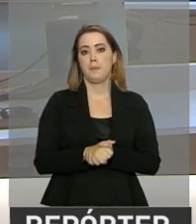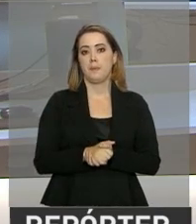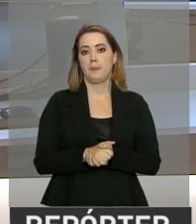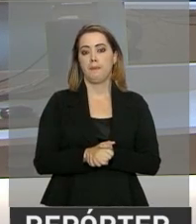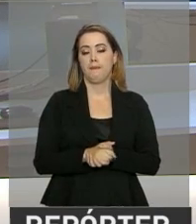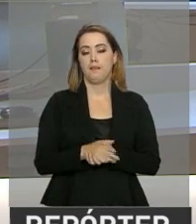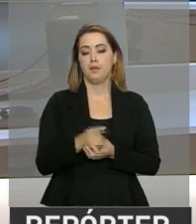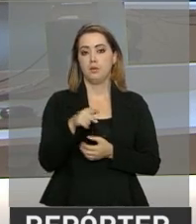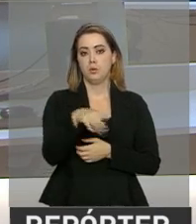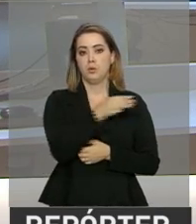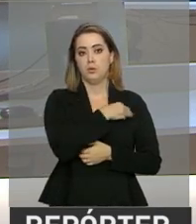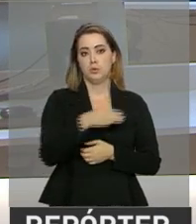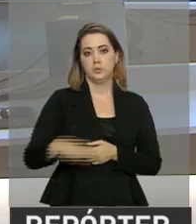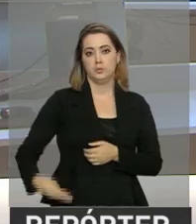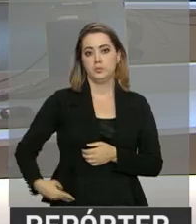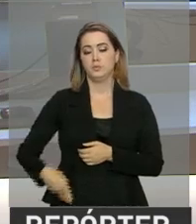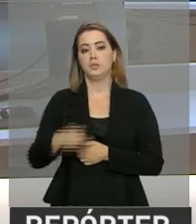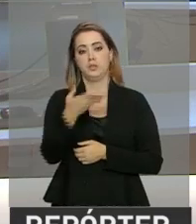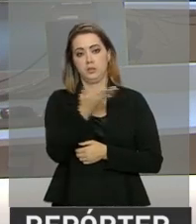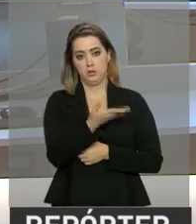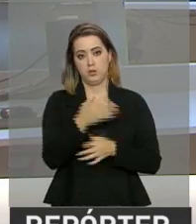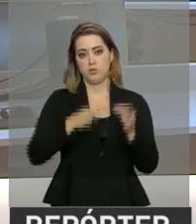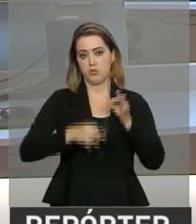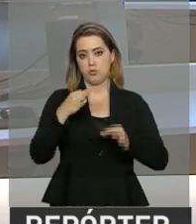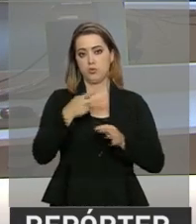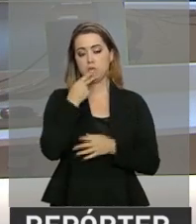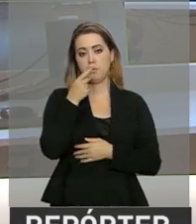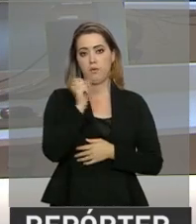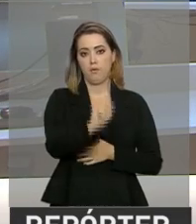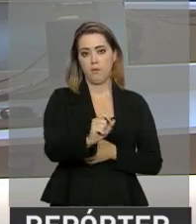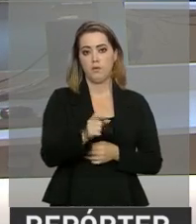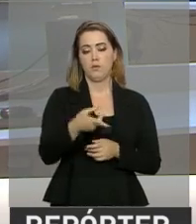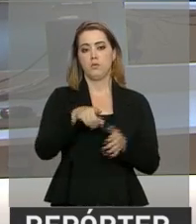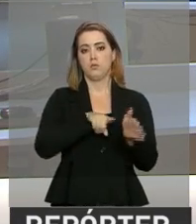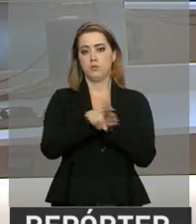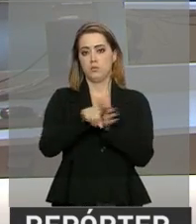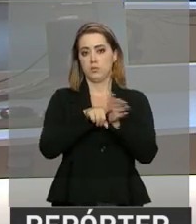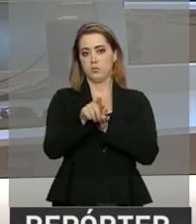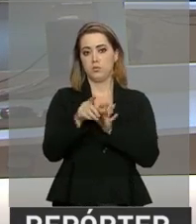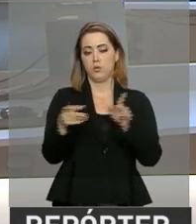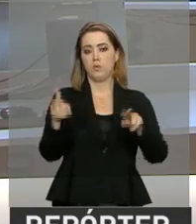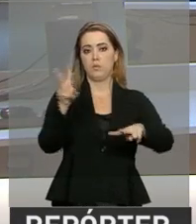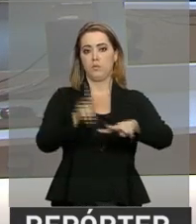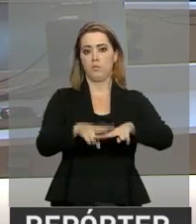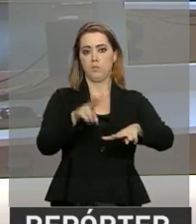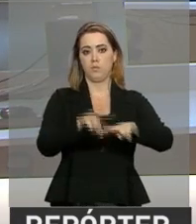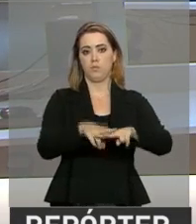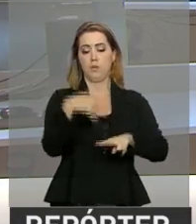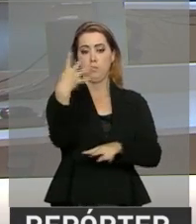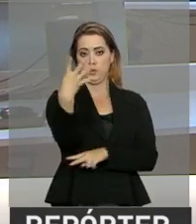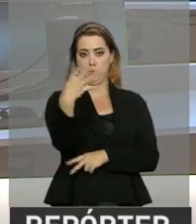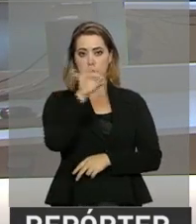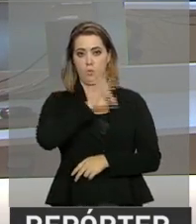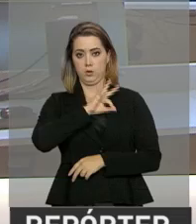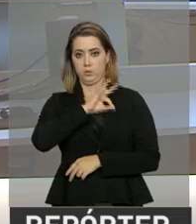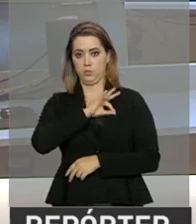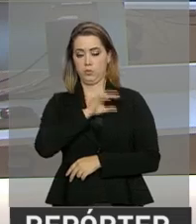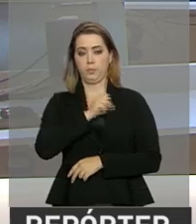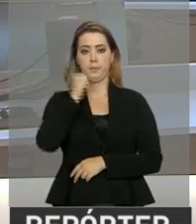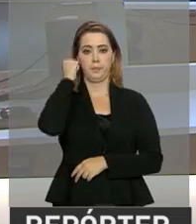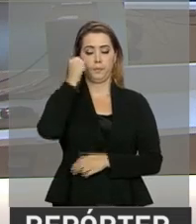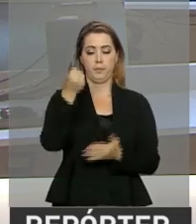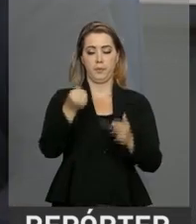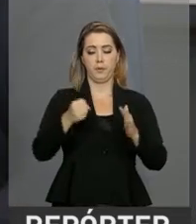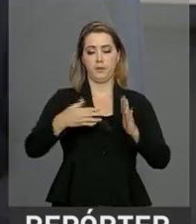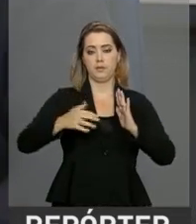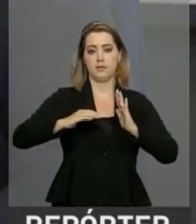ministro Alexandre de Moraes, que nós vimos aí, também falou sobre a operação da Polícia Federal que prendeu 4 policiais do Senado nesta sexta-feira.